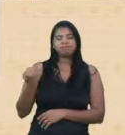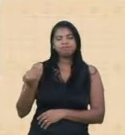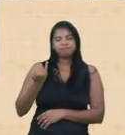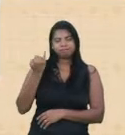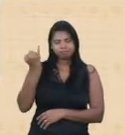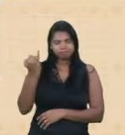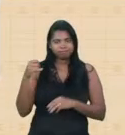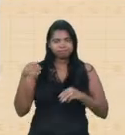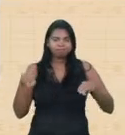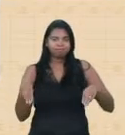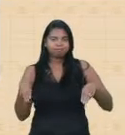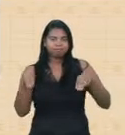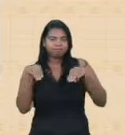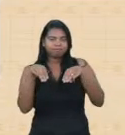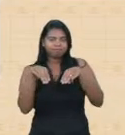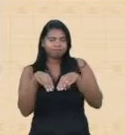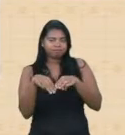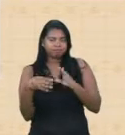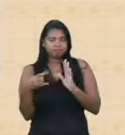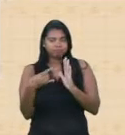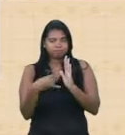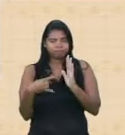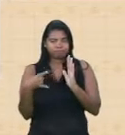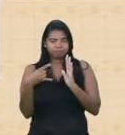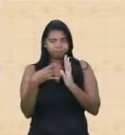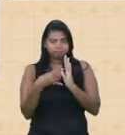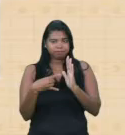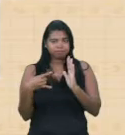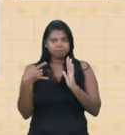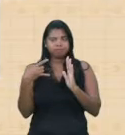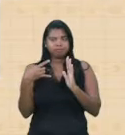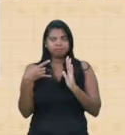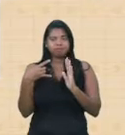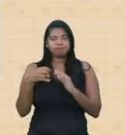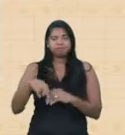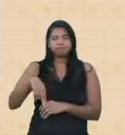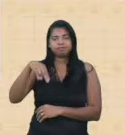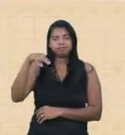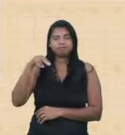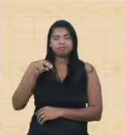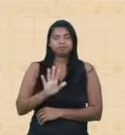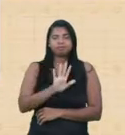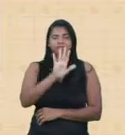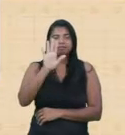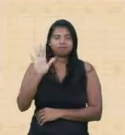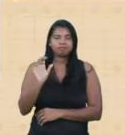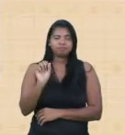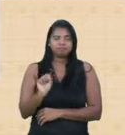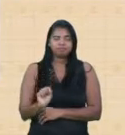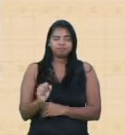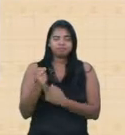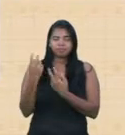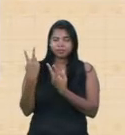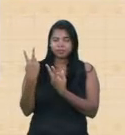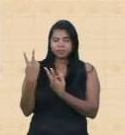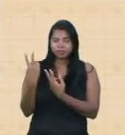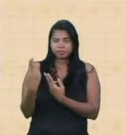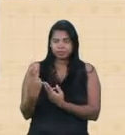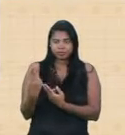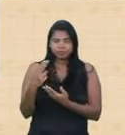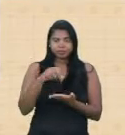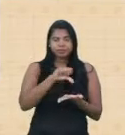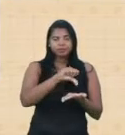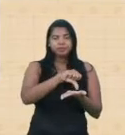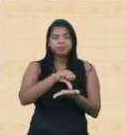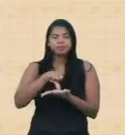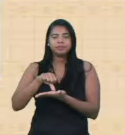magnetismo, que o ímã ele é dividido em 2 polos, norte e sul, e que os polos iguais eles se repelem e os